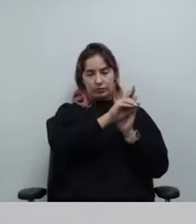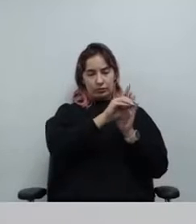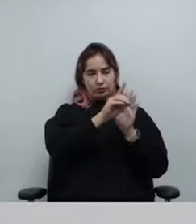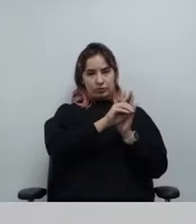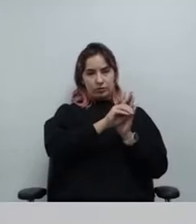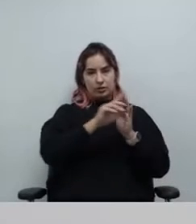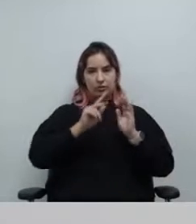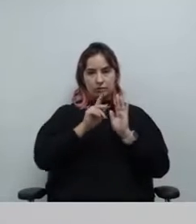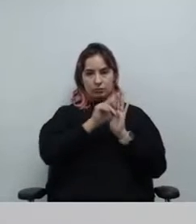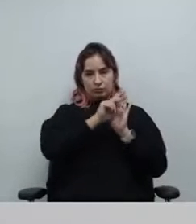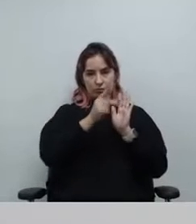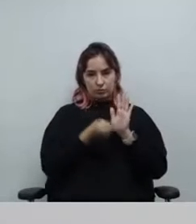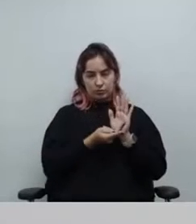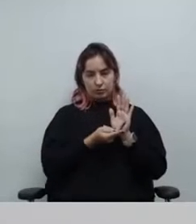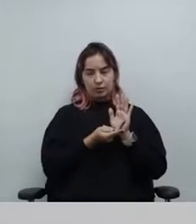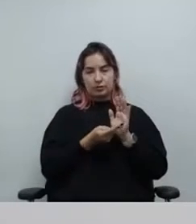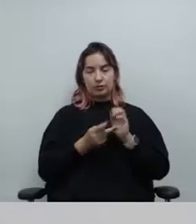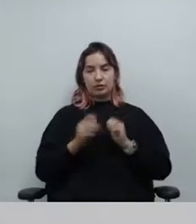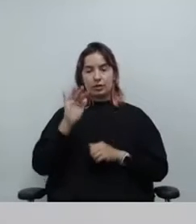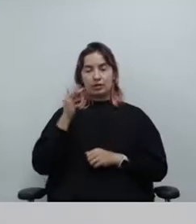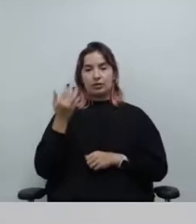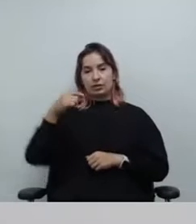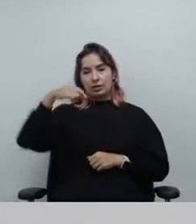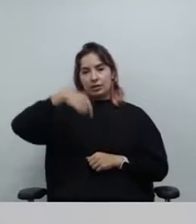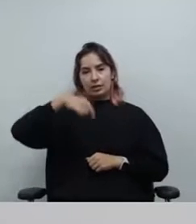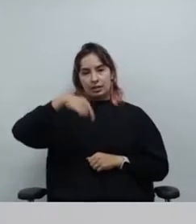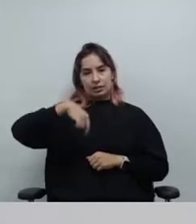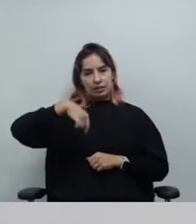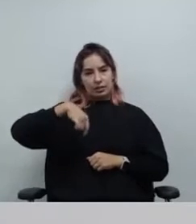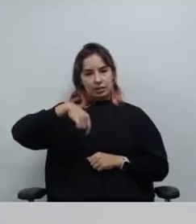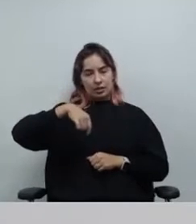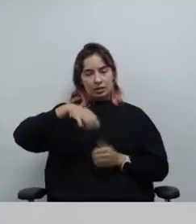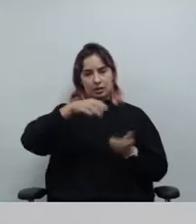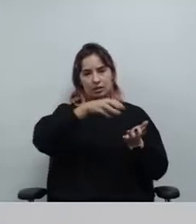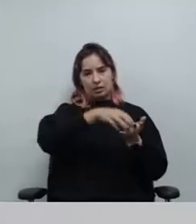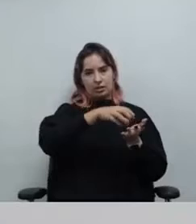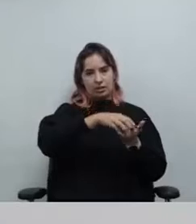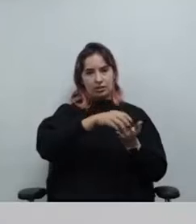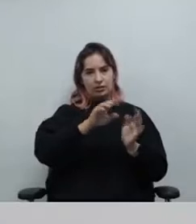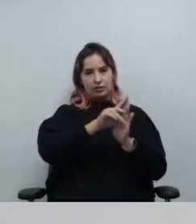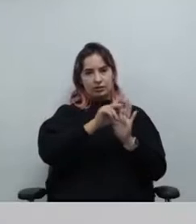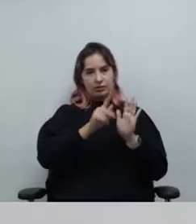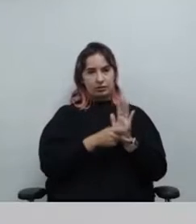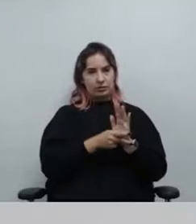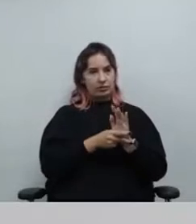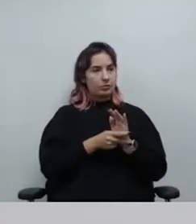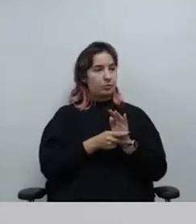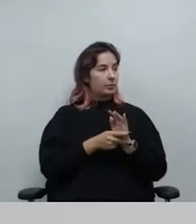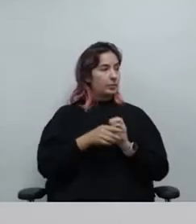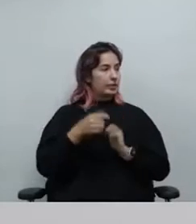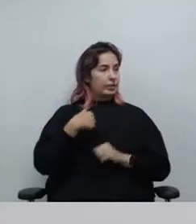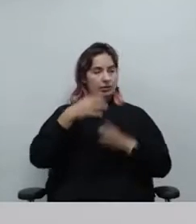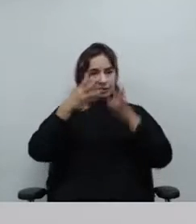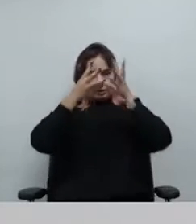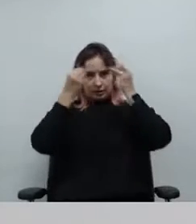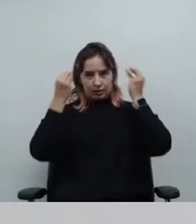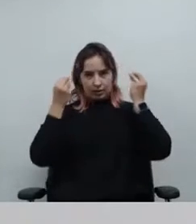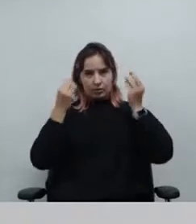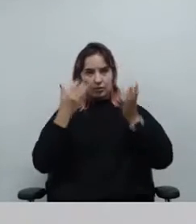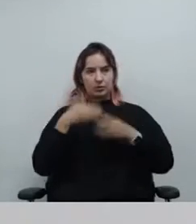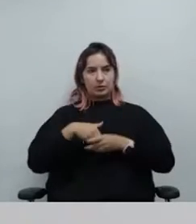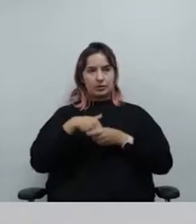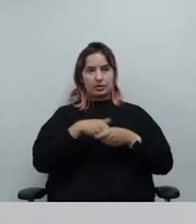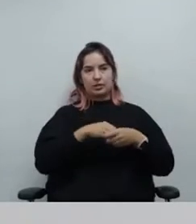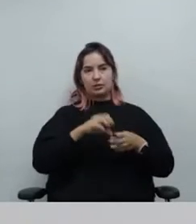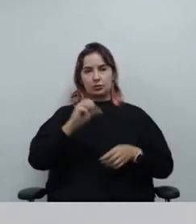humanos. Essa visita foi realizada aqui na sede da Defensoria Pública. Acho que eu esqueci de cumprimentar a Suhaili, que também foi eleita e que